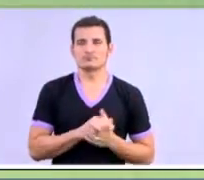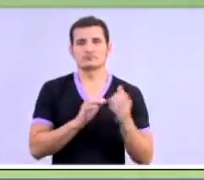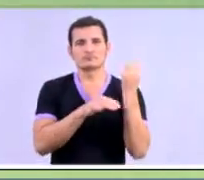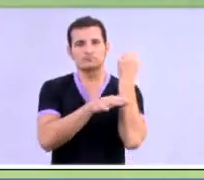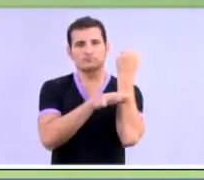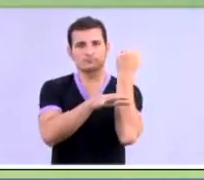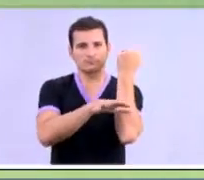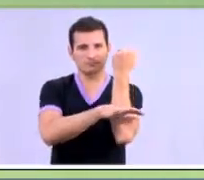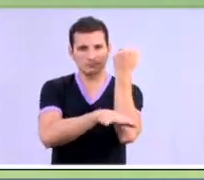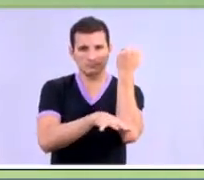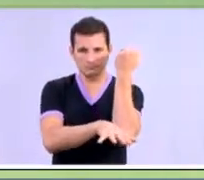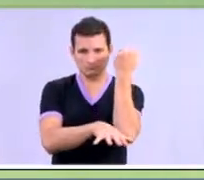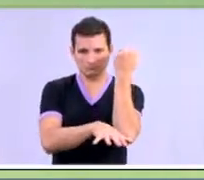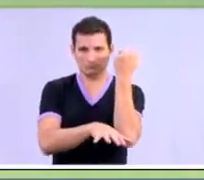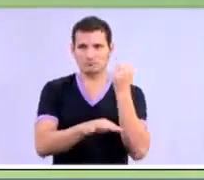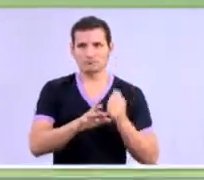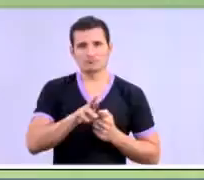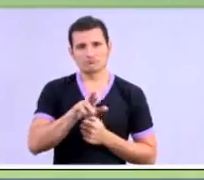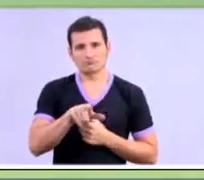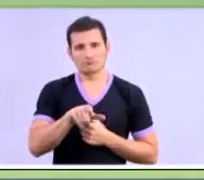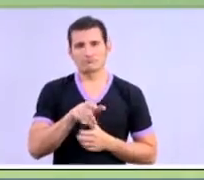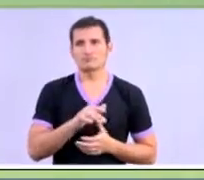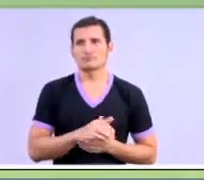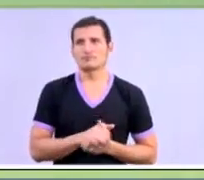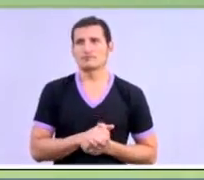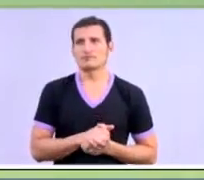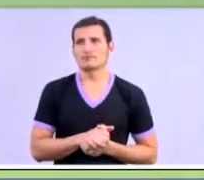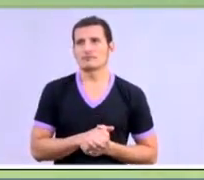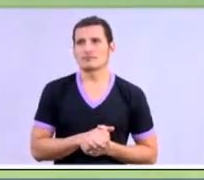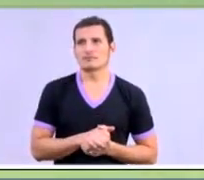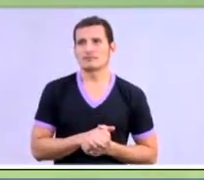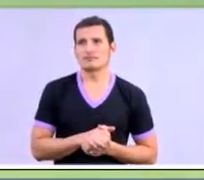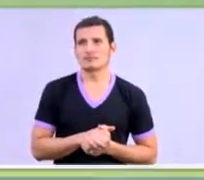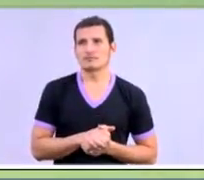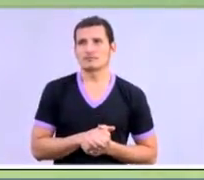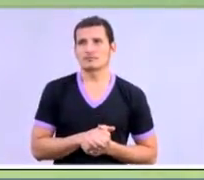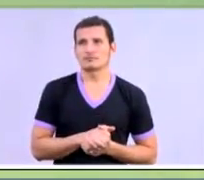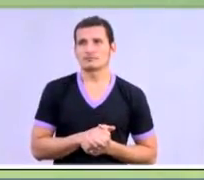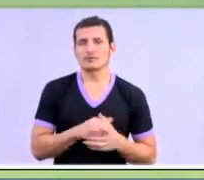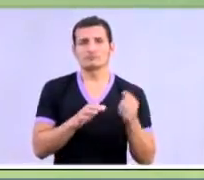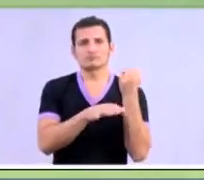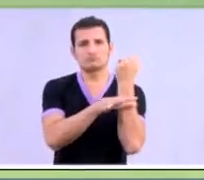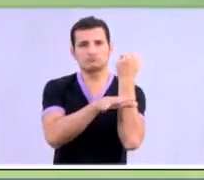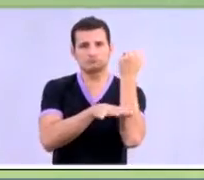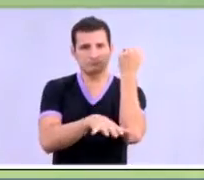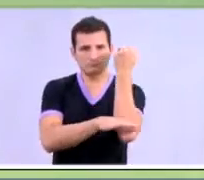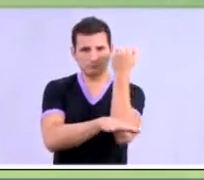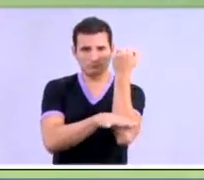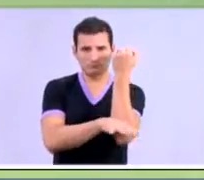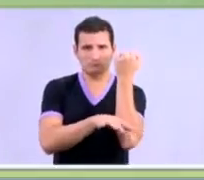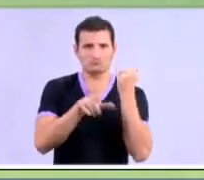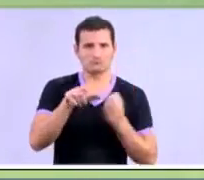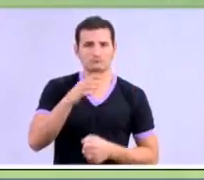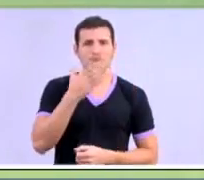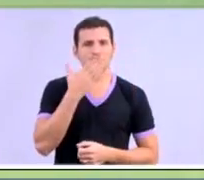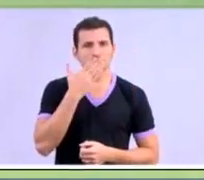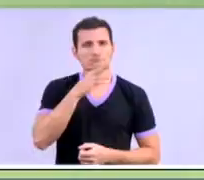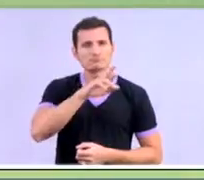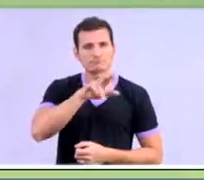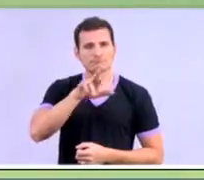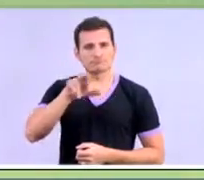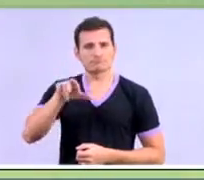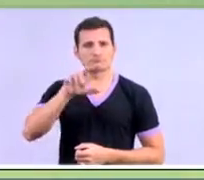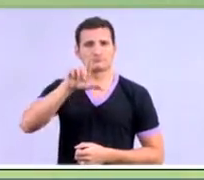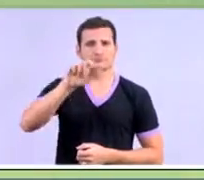rack, né? E também nós temos os chamados servidores lâmina, tipo lâmina, ou servidores blade, que é o que?